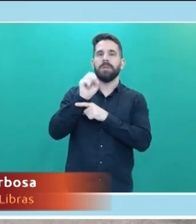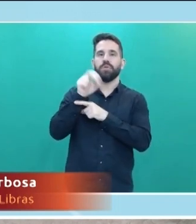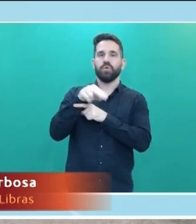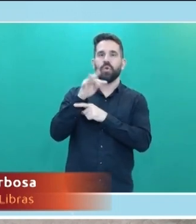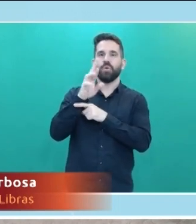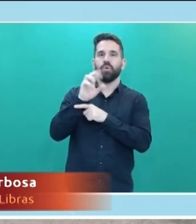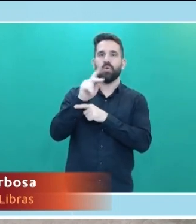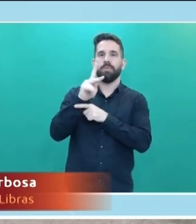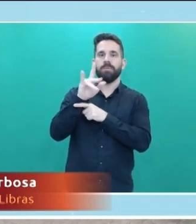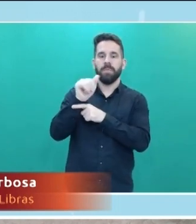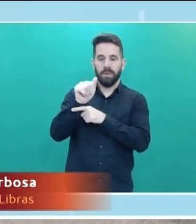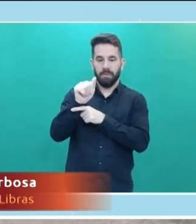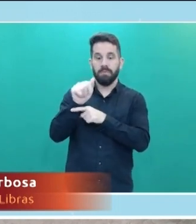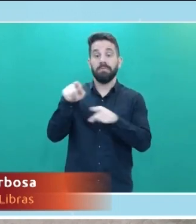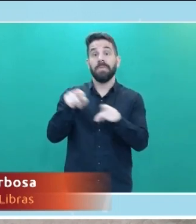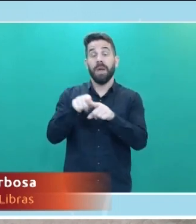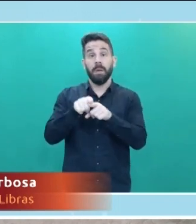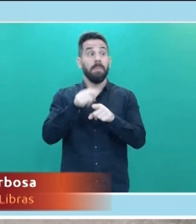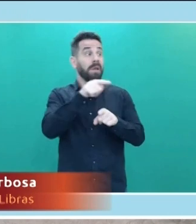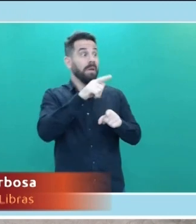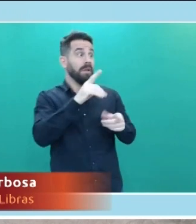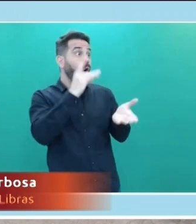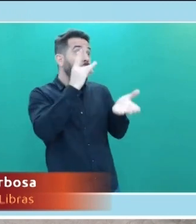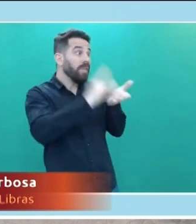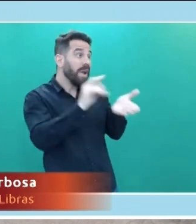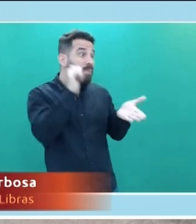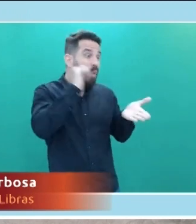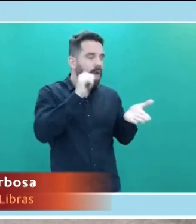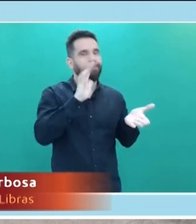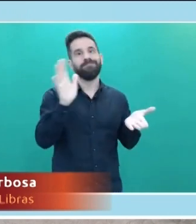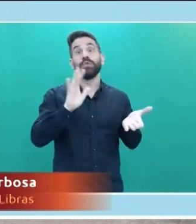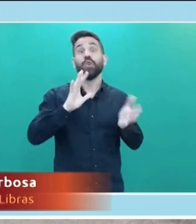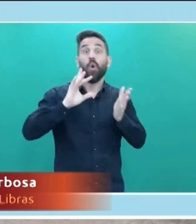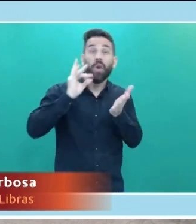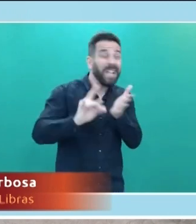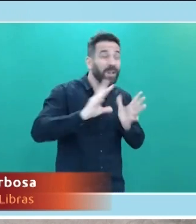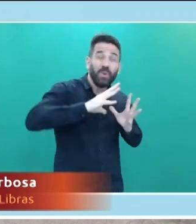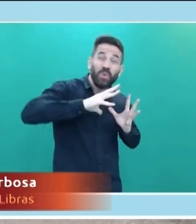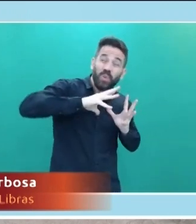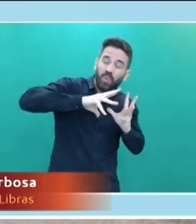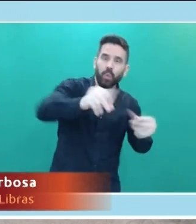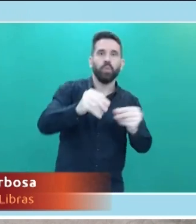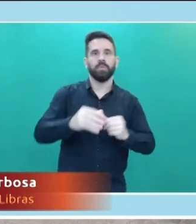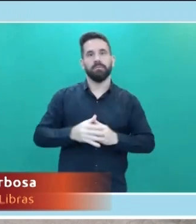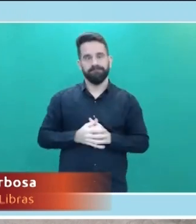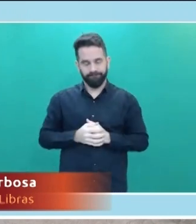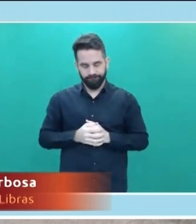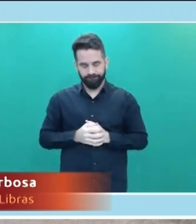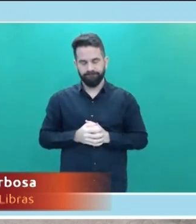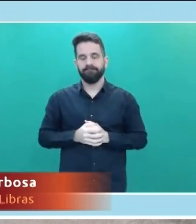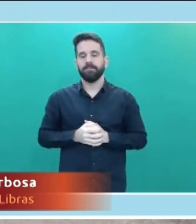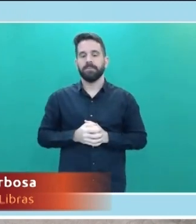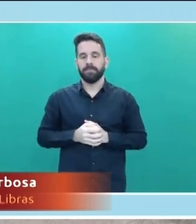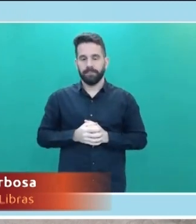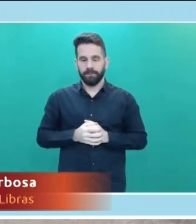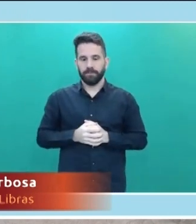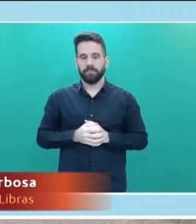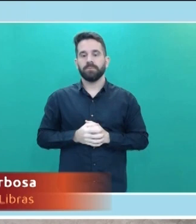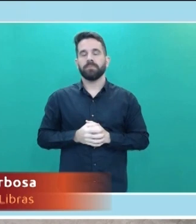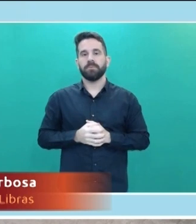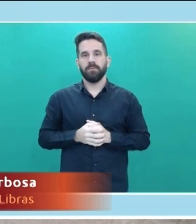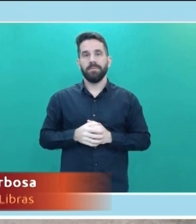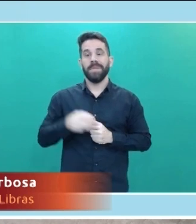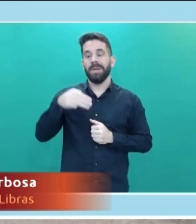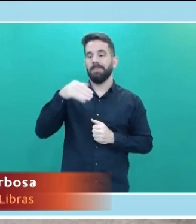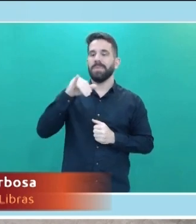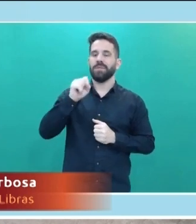só as mulheres, você odeia a humanidade como um todo. E sobre a misoginia especificamente é a aversão e o ódio às mulheres, né? É